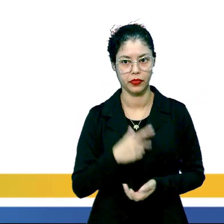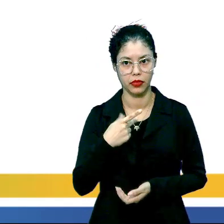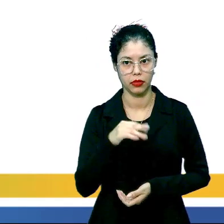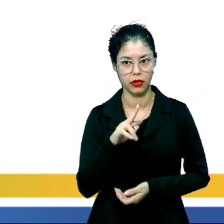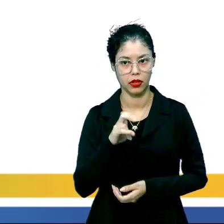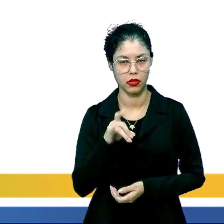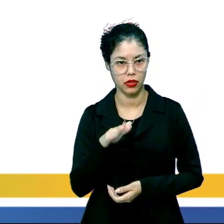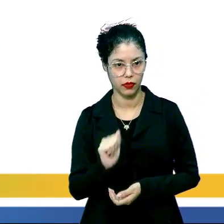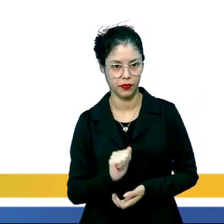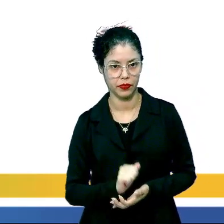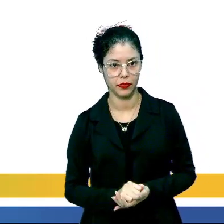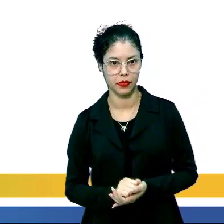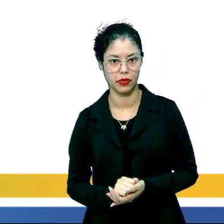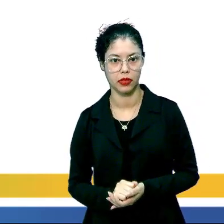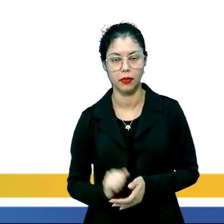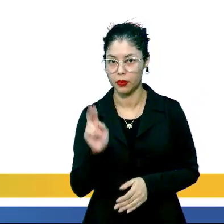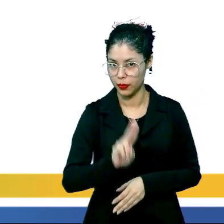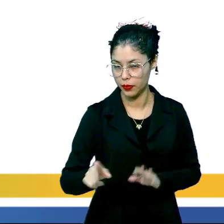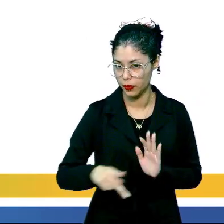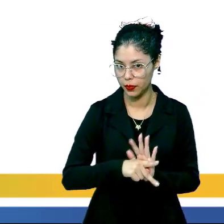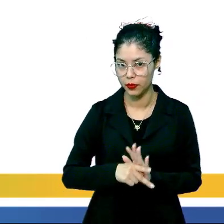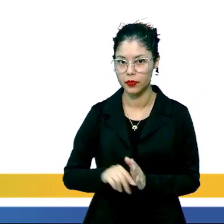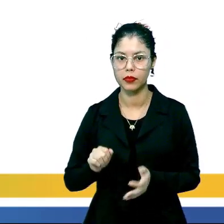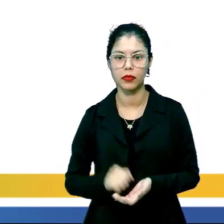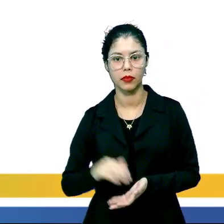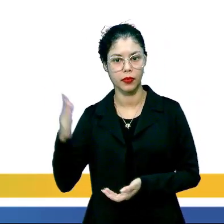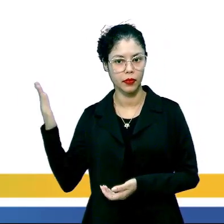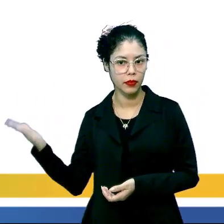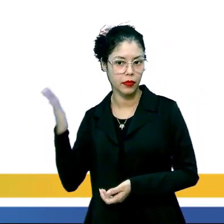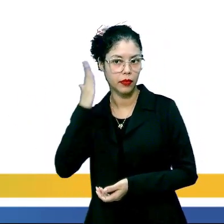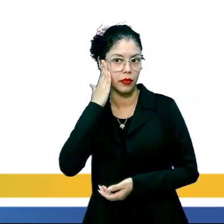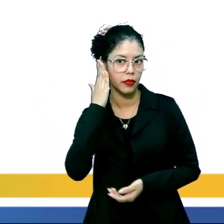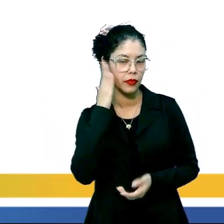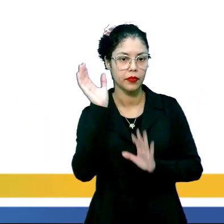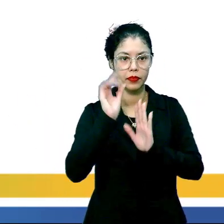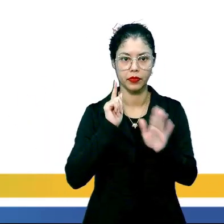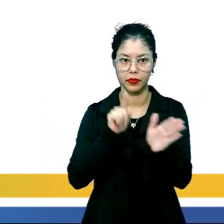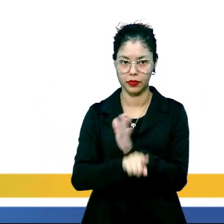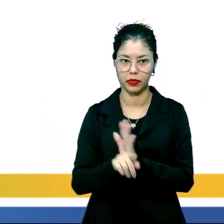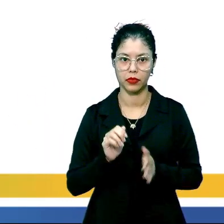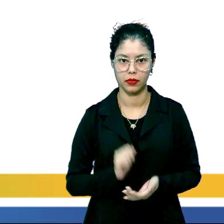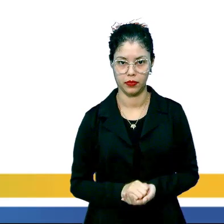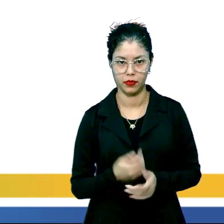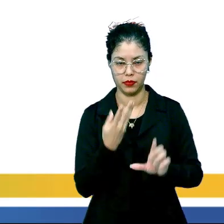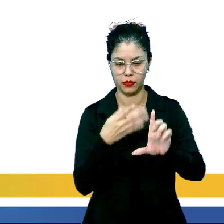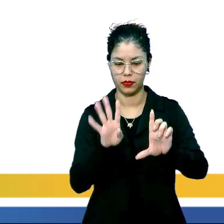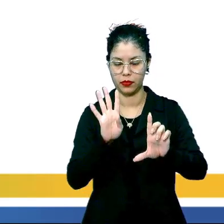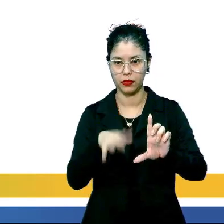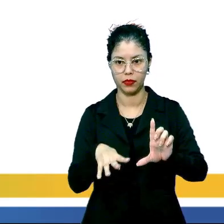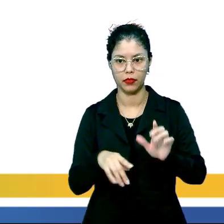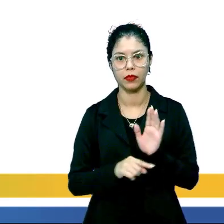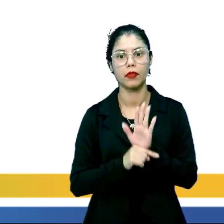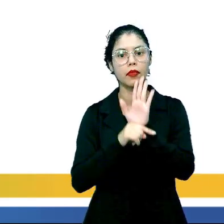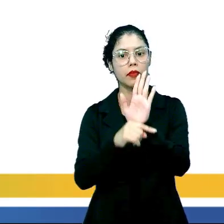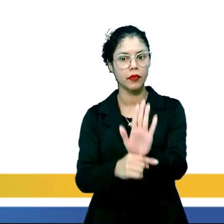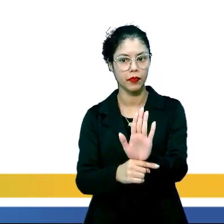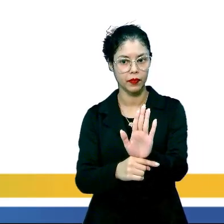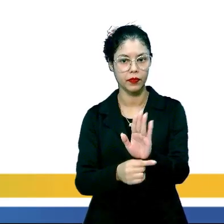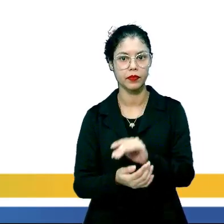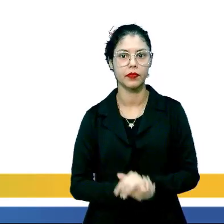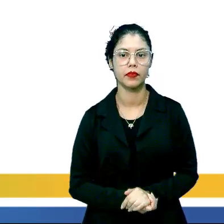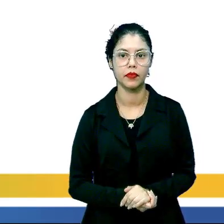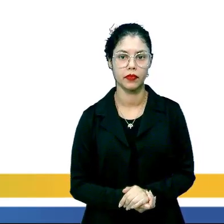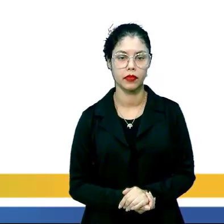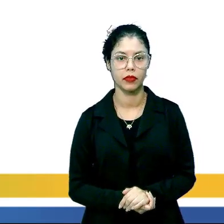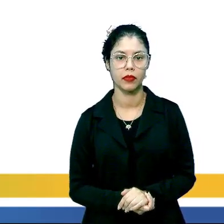potencial gravitacional para ele. Então vamos entender aqui essa questão. Nós temos aqui a tabela, né, que ele fornece para